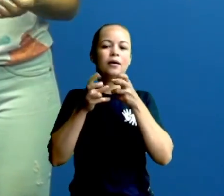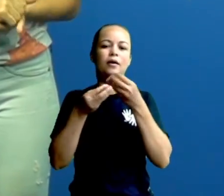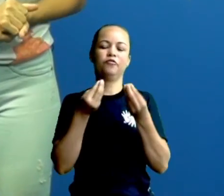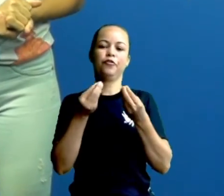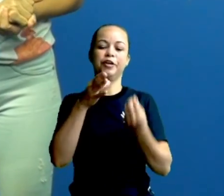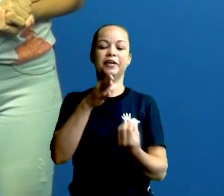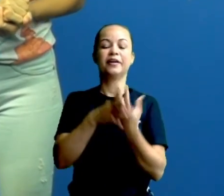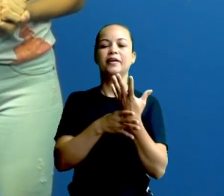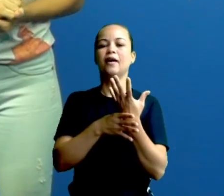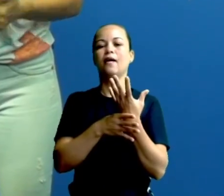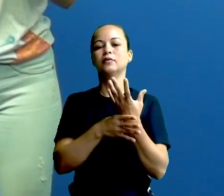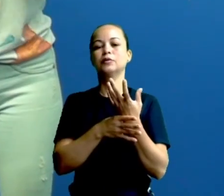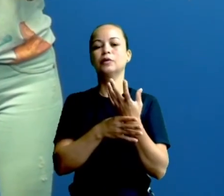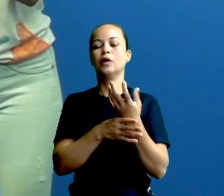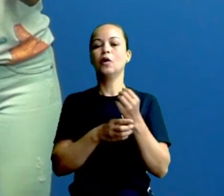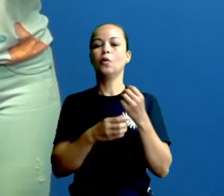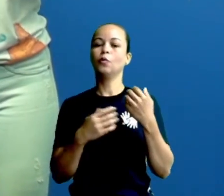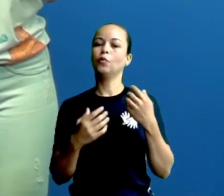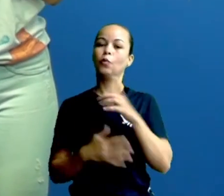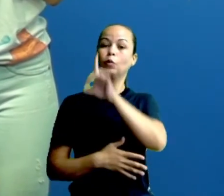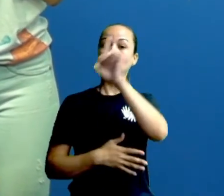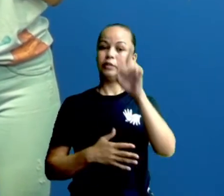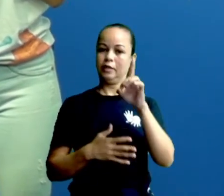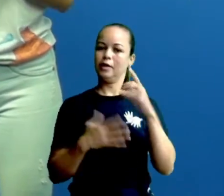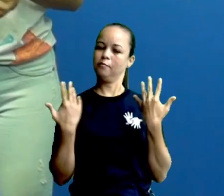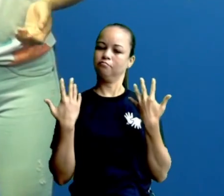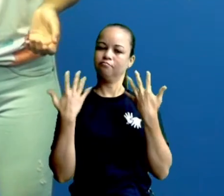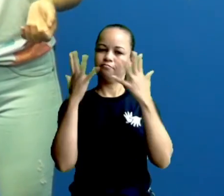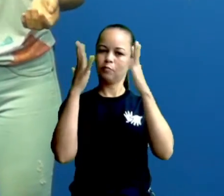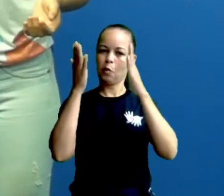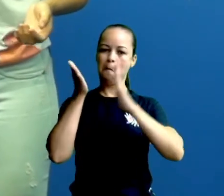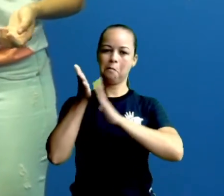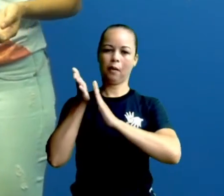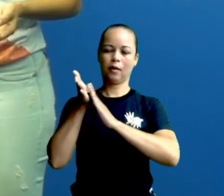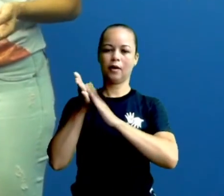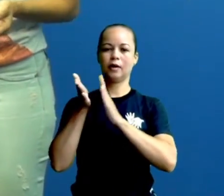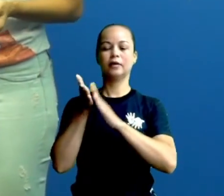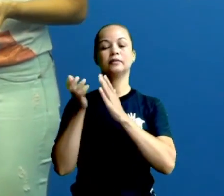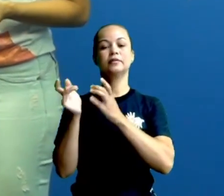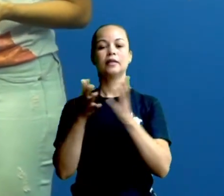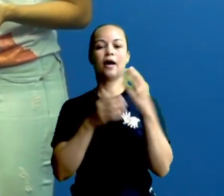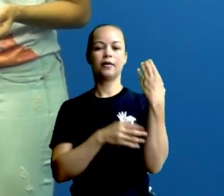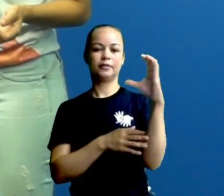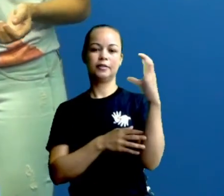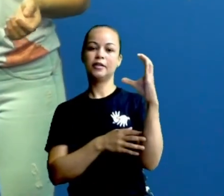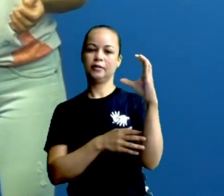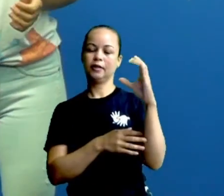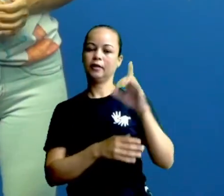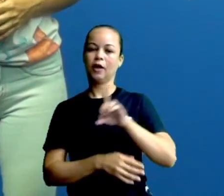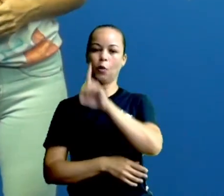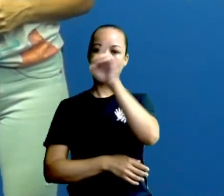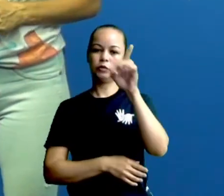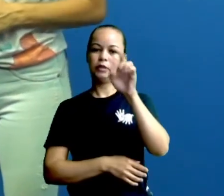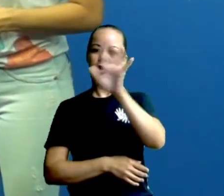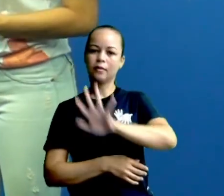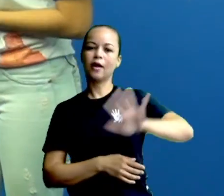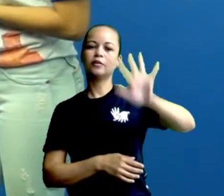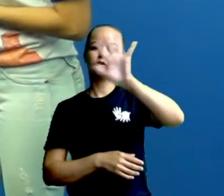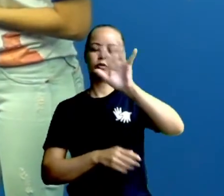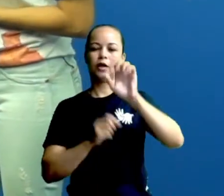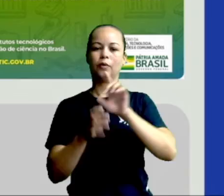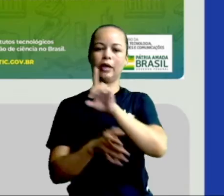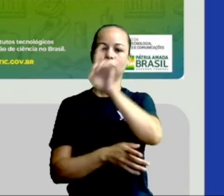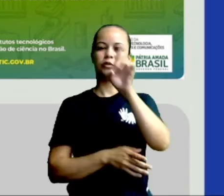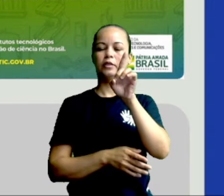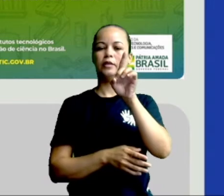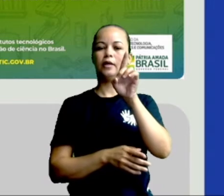um dia para homenagear a ciência. Então, o Dia Nacional da Ciência, que é comemorado dia 8 de